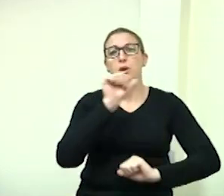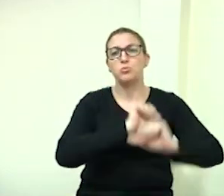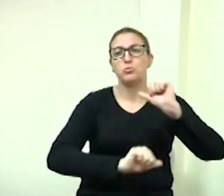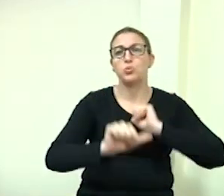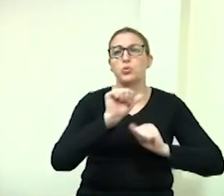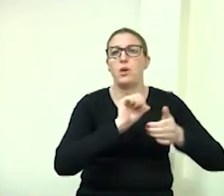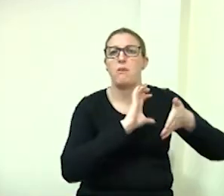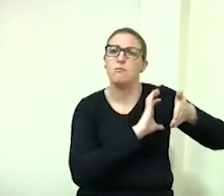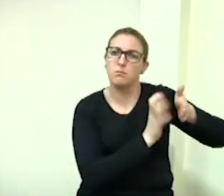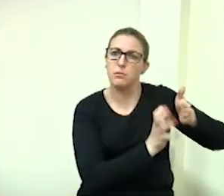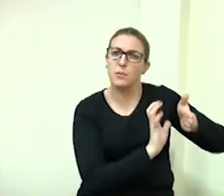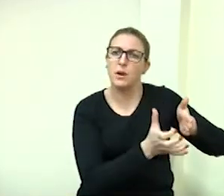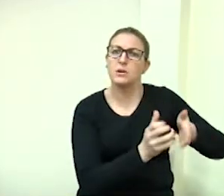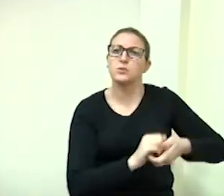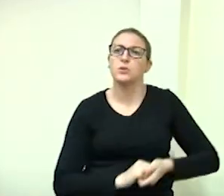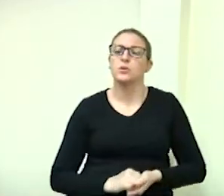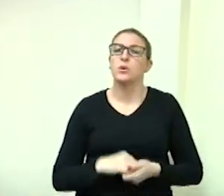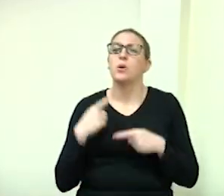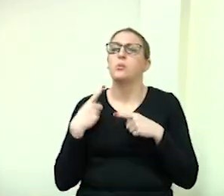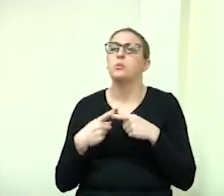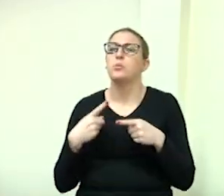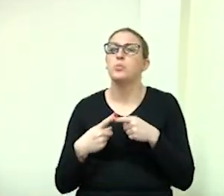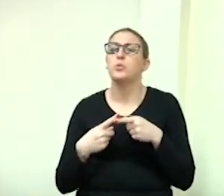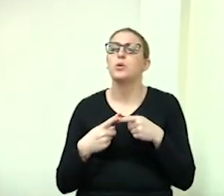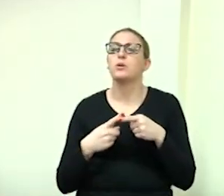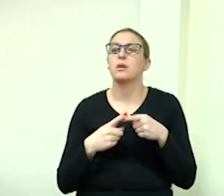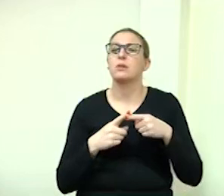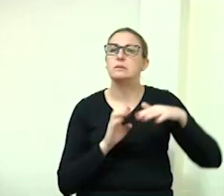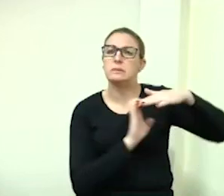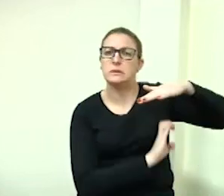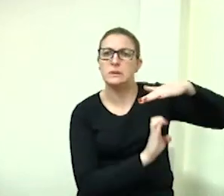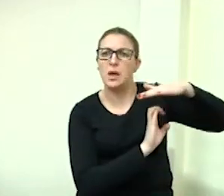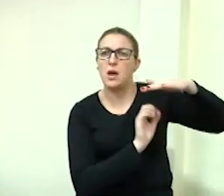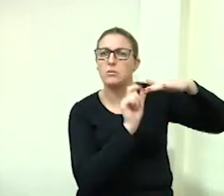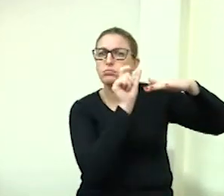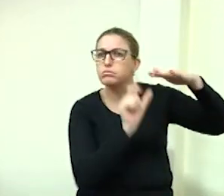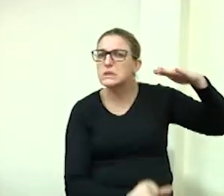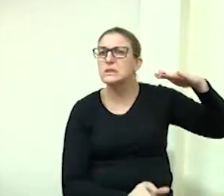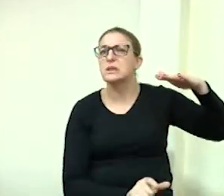para que o pequeno o médio o grande investidor